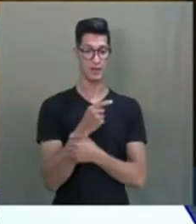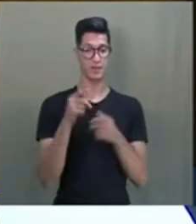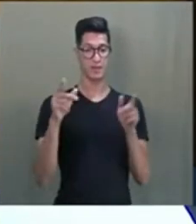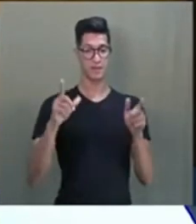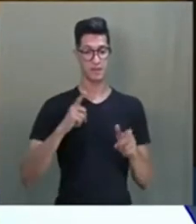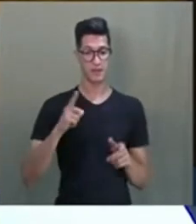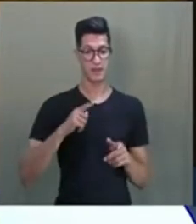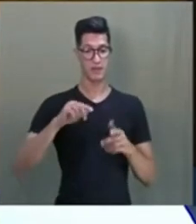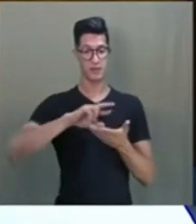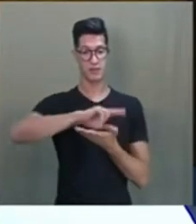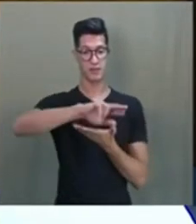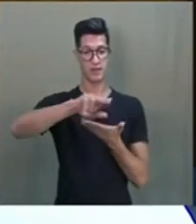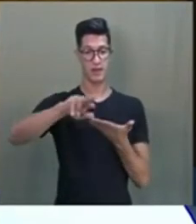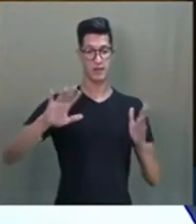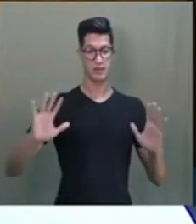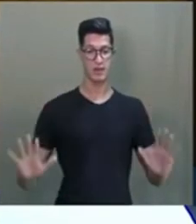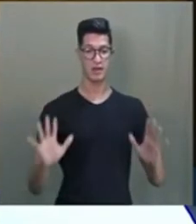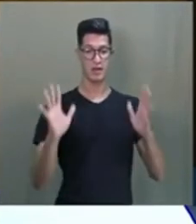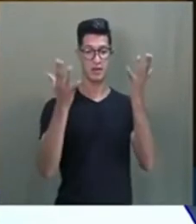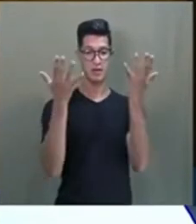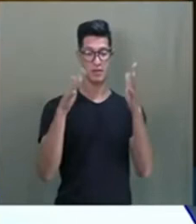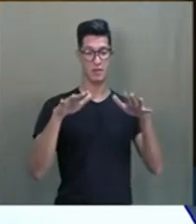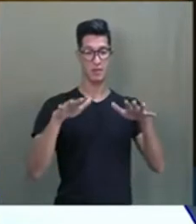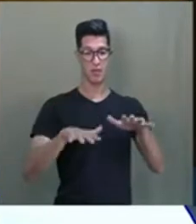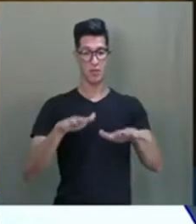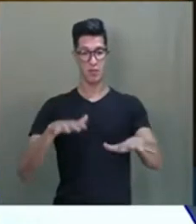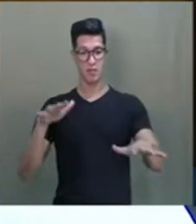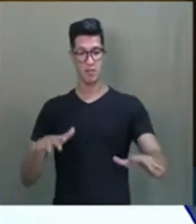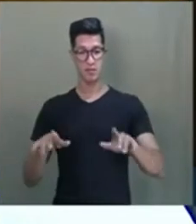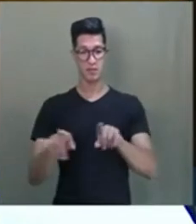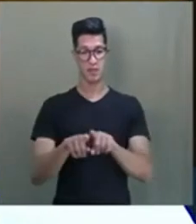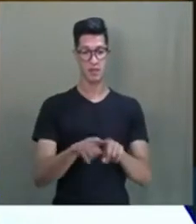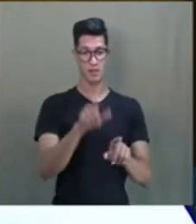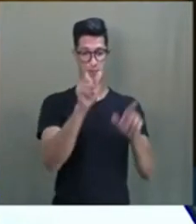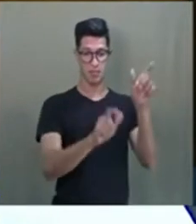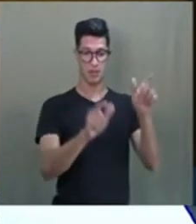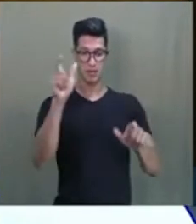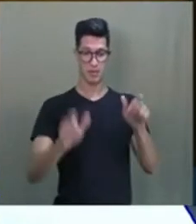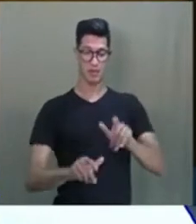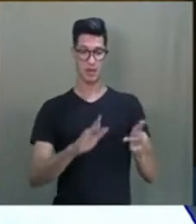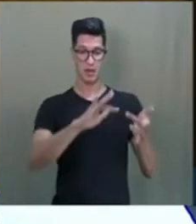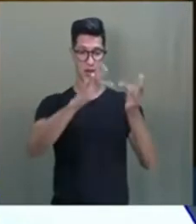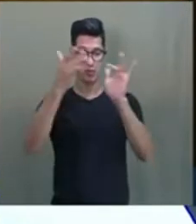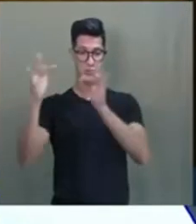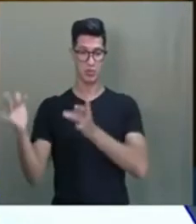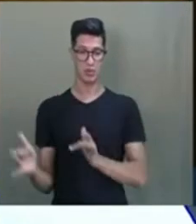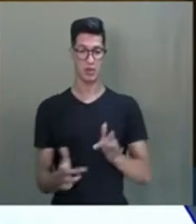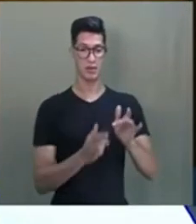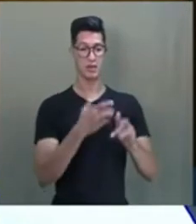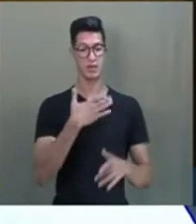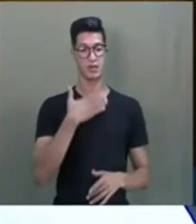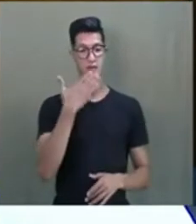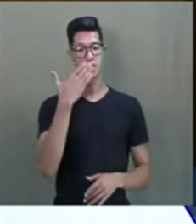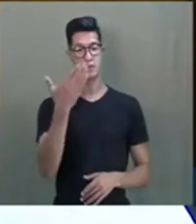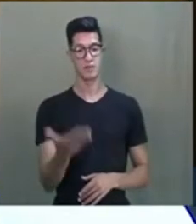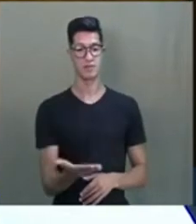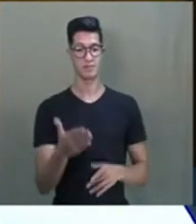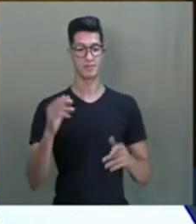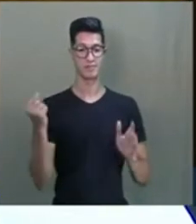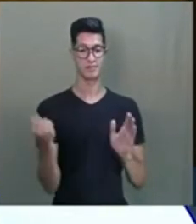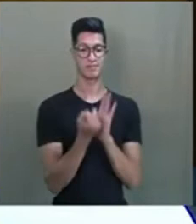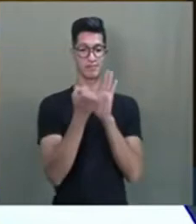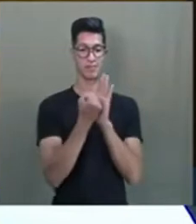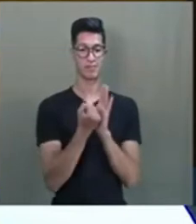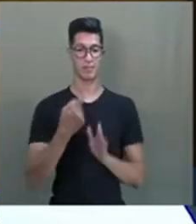uma série de eventos, movimentos e personagens articulados de maneira a